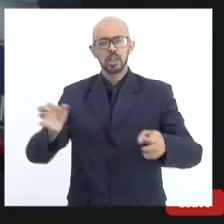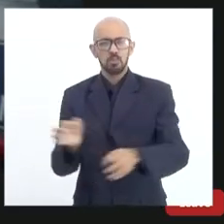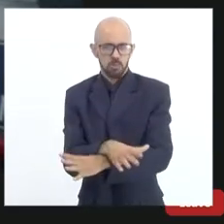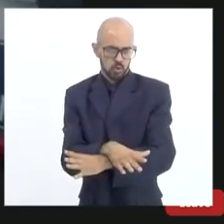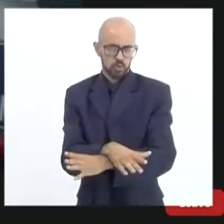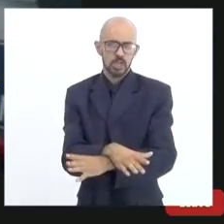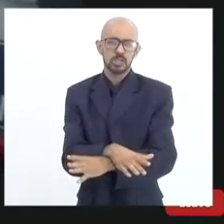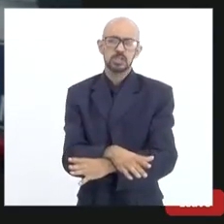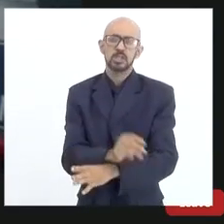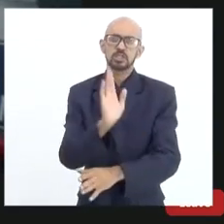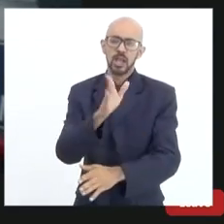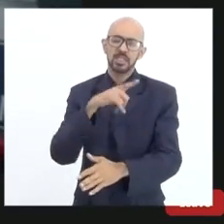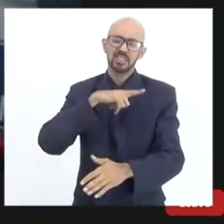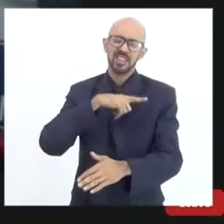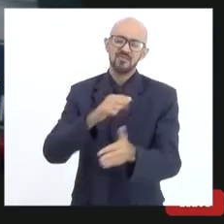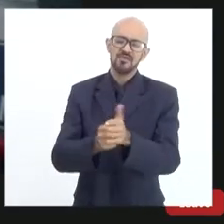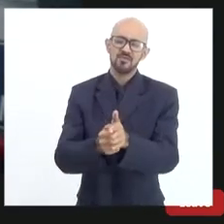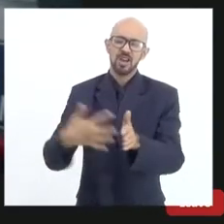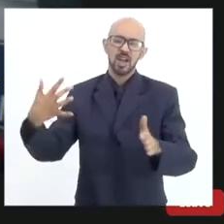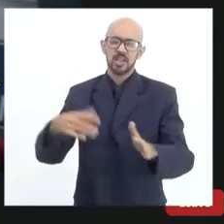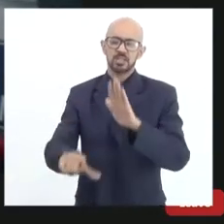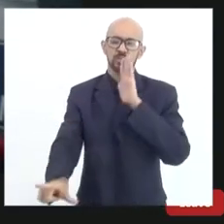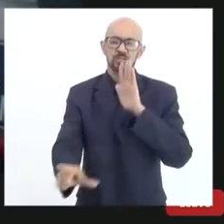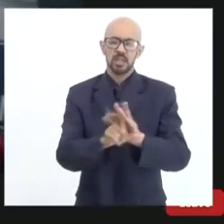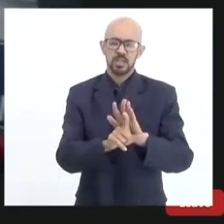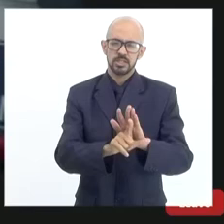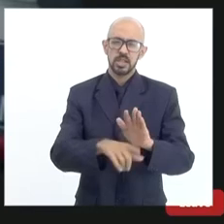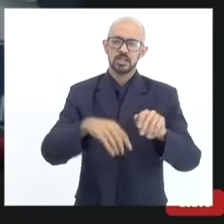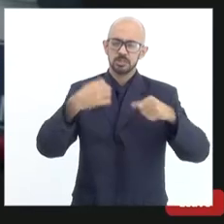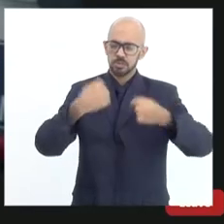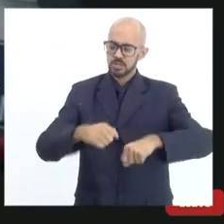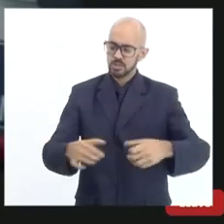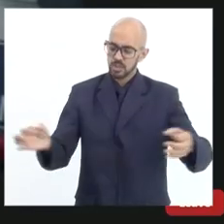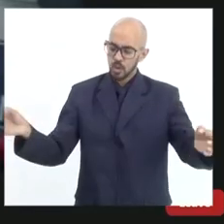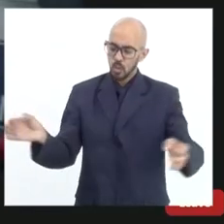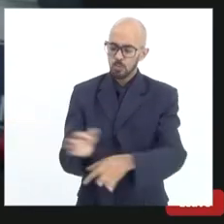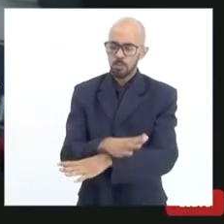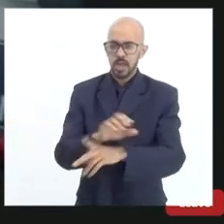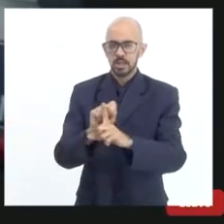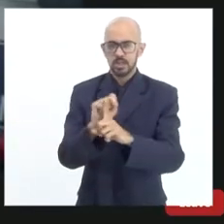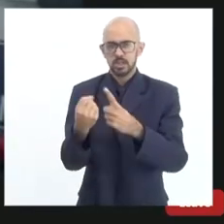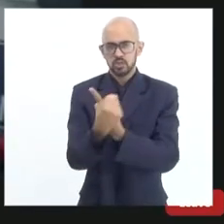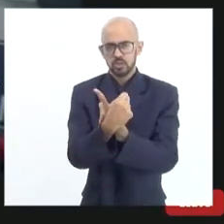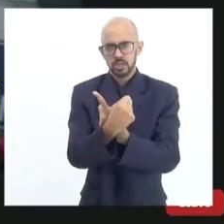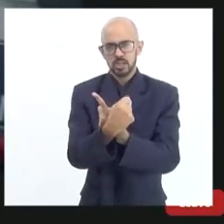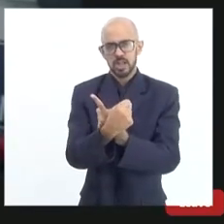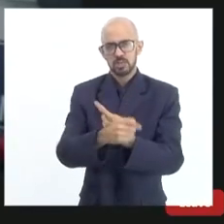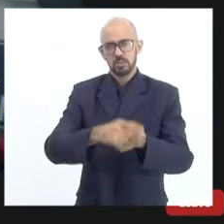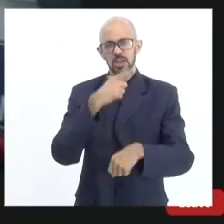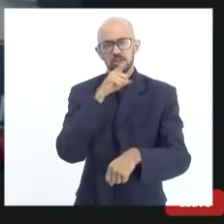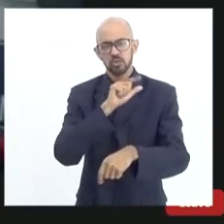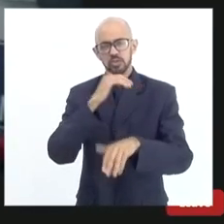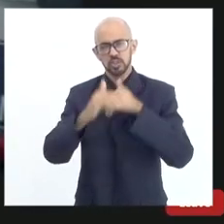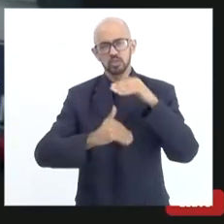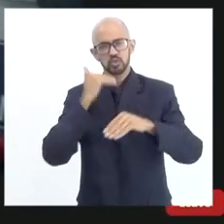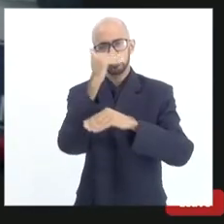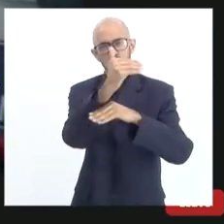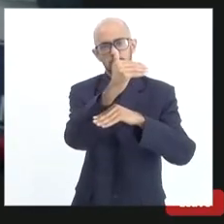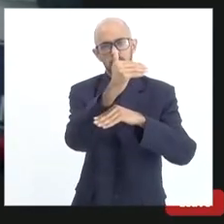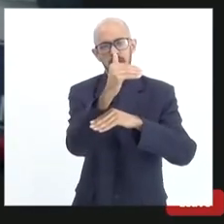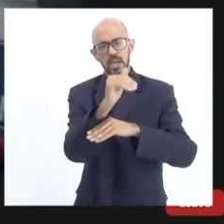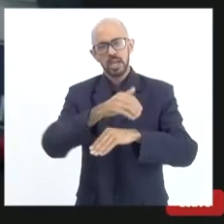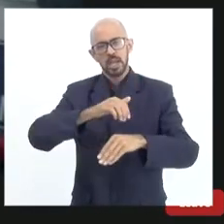leis e que essas leis elas precisam ter concretude na nossa sociedade para a gente superar aí o